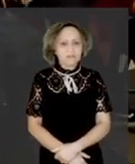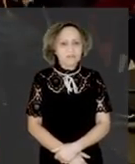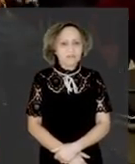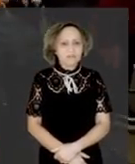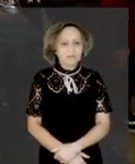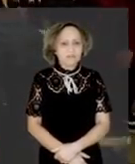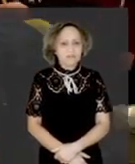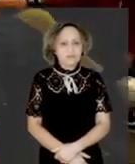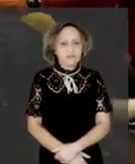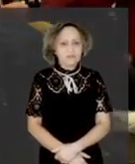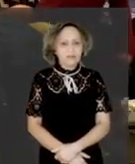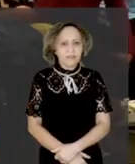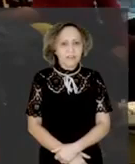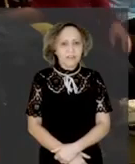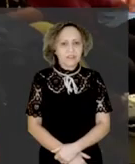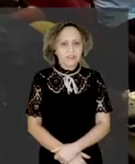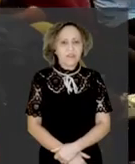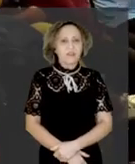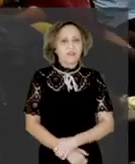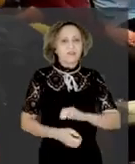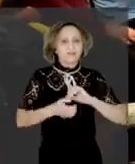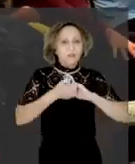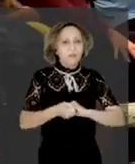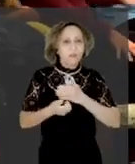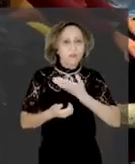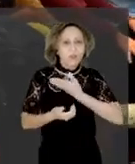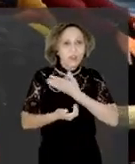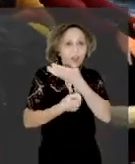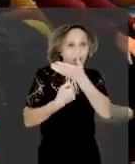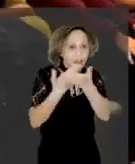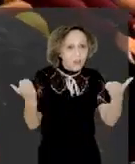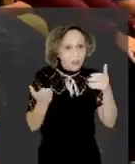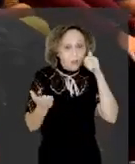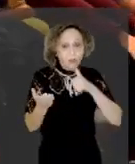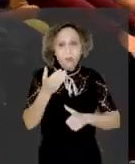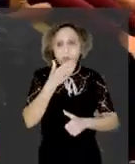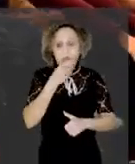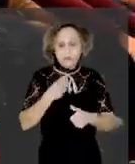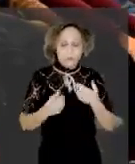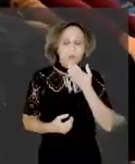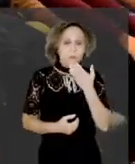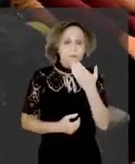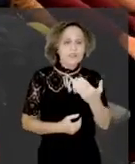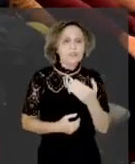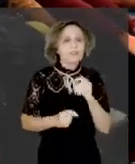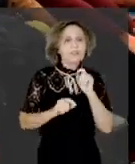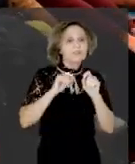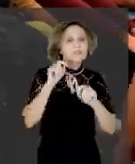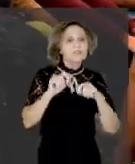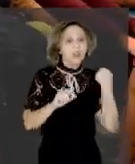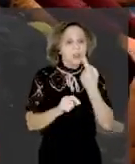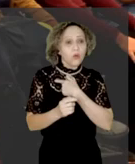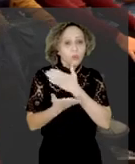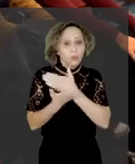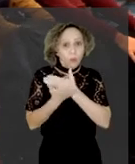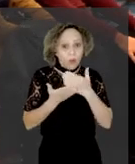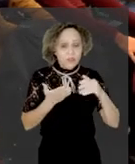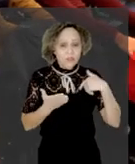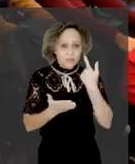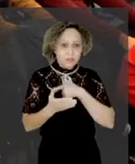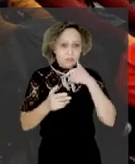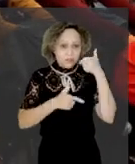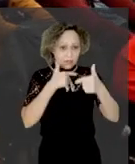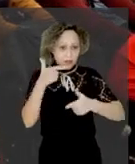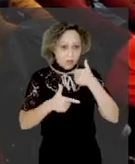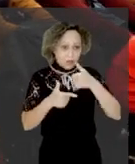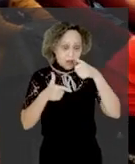noite especial aqui no sindicato. Então eu queria pedir para quem for da imprensa, que